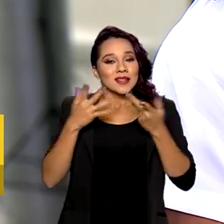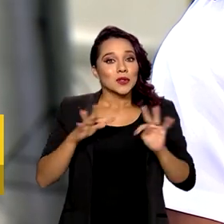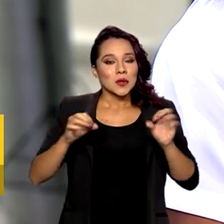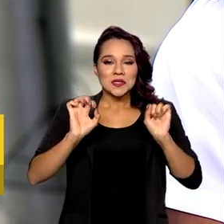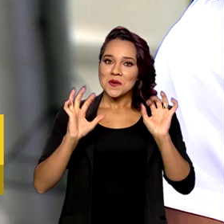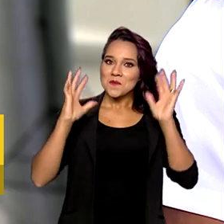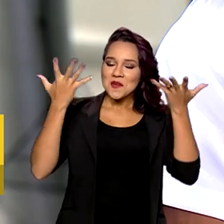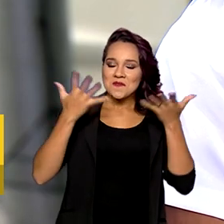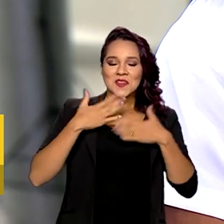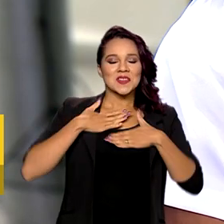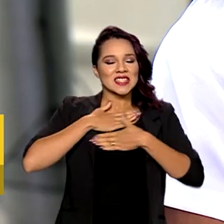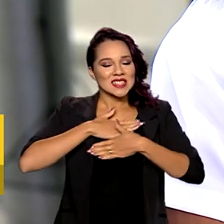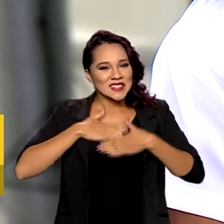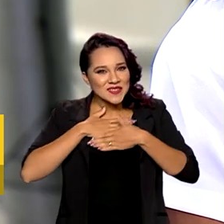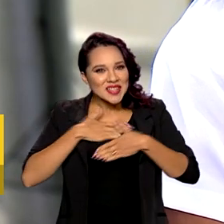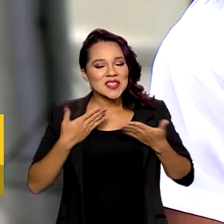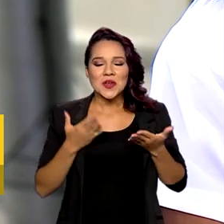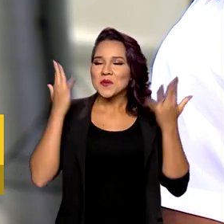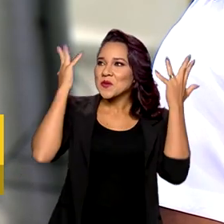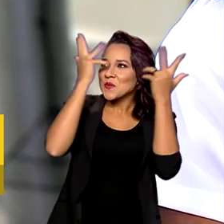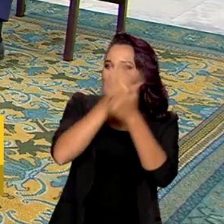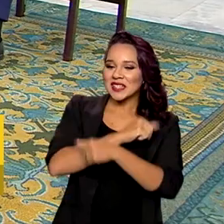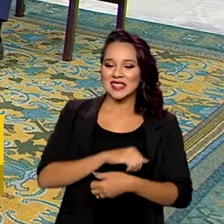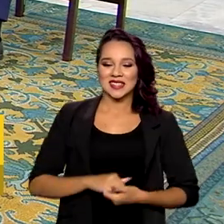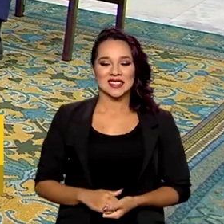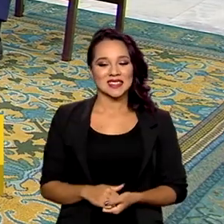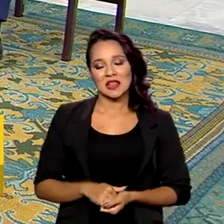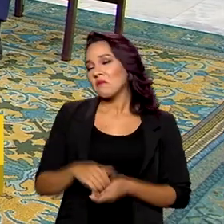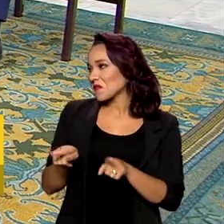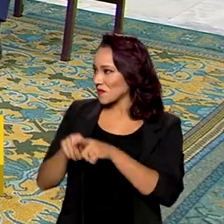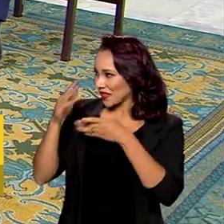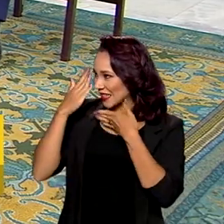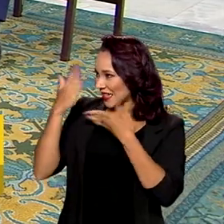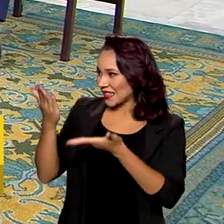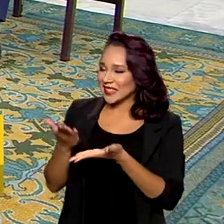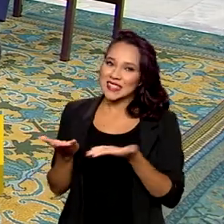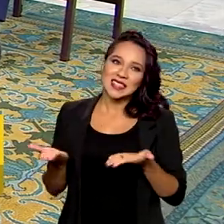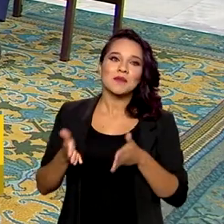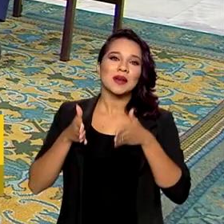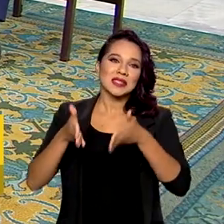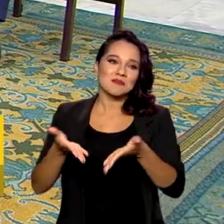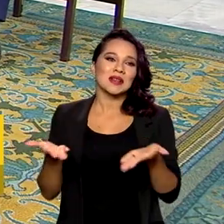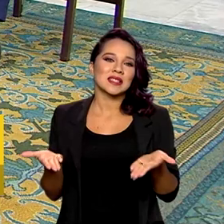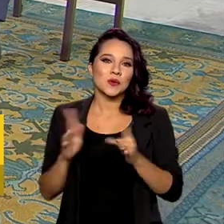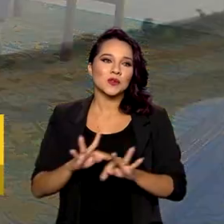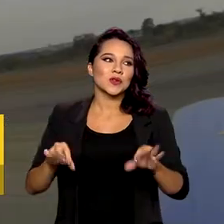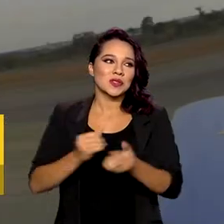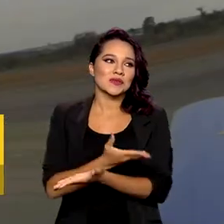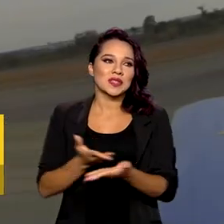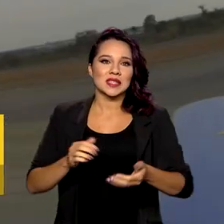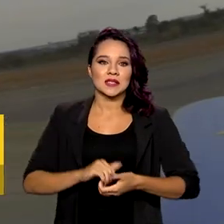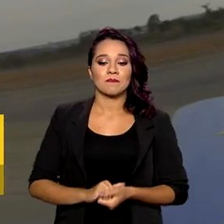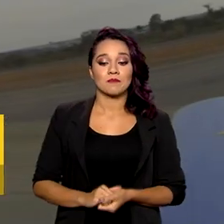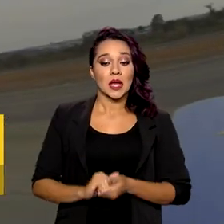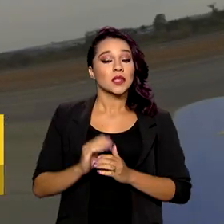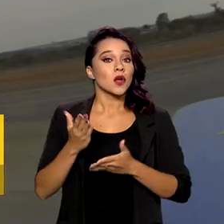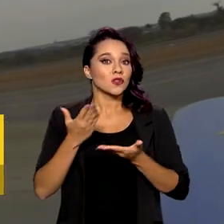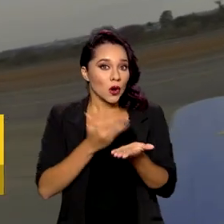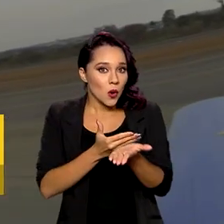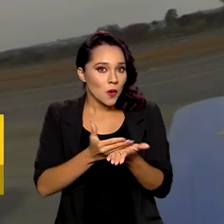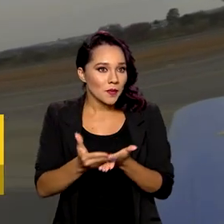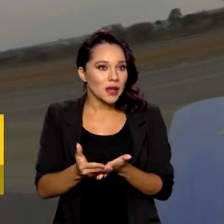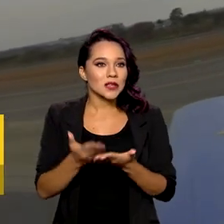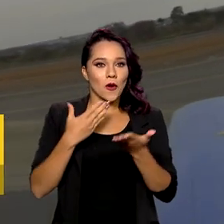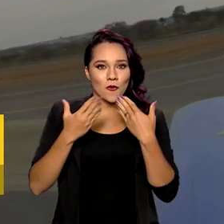evento muito satisfatório, muito bonito. Ok, eu também agradeço, né, a participação aqui de todos vocês. Major, já converso aqui, já começo